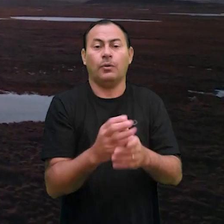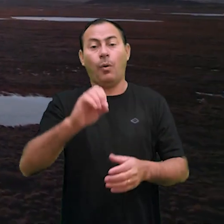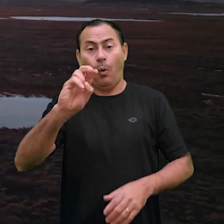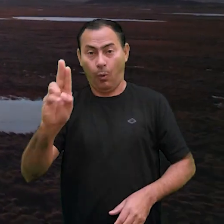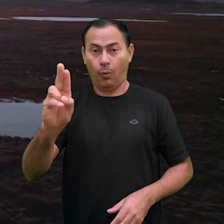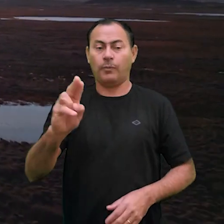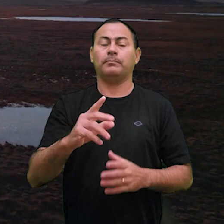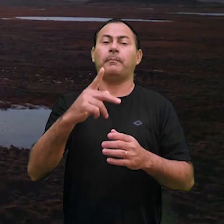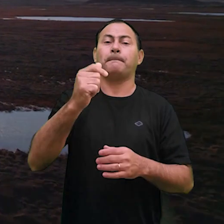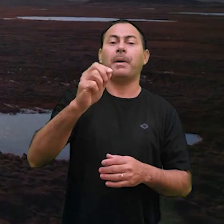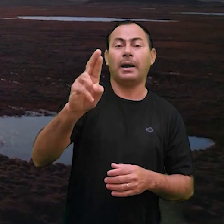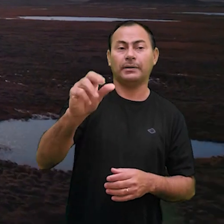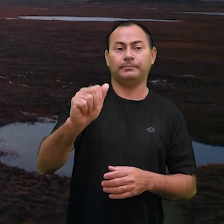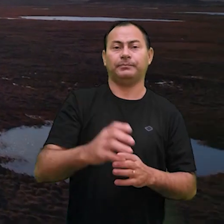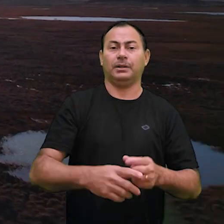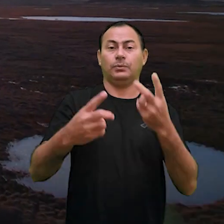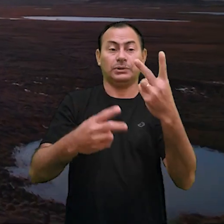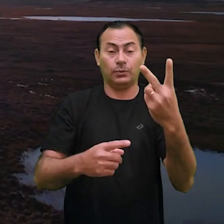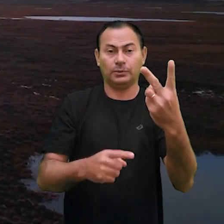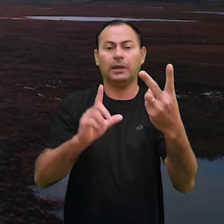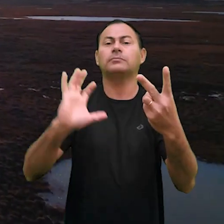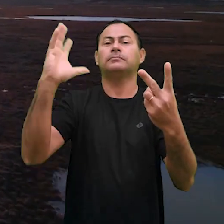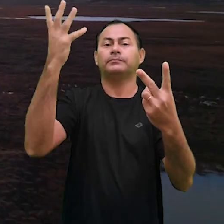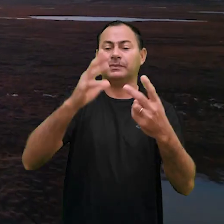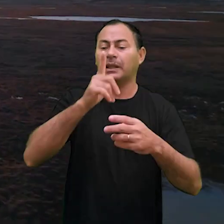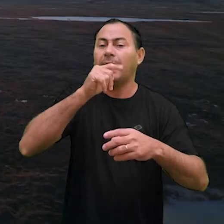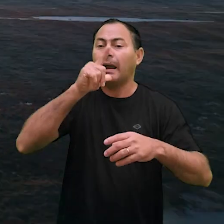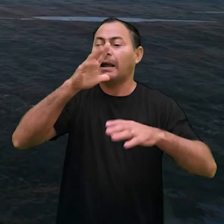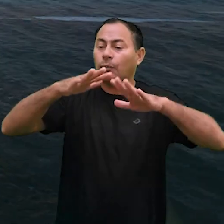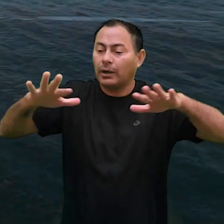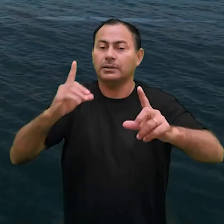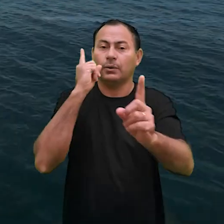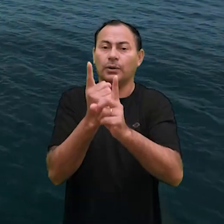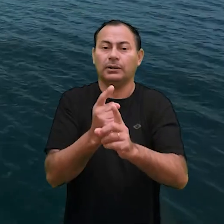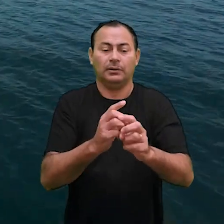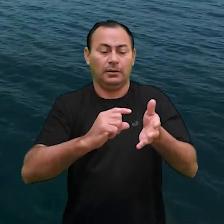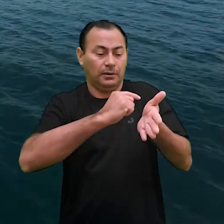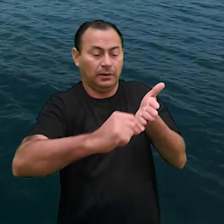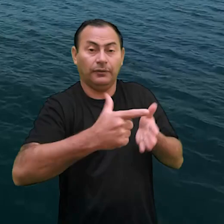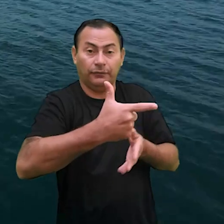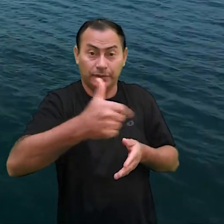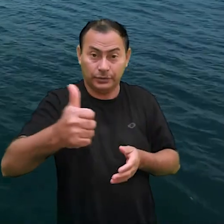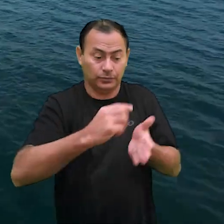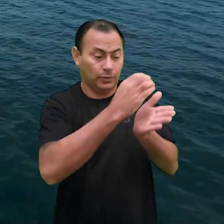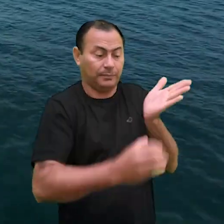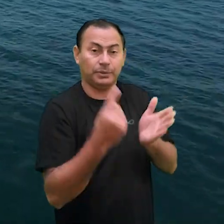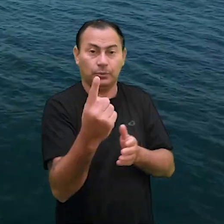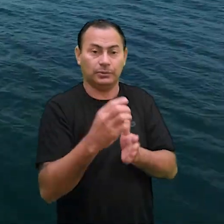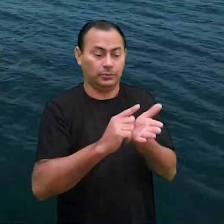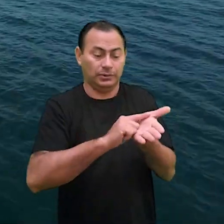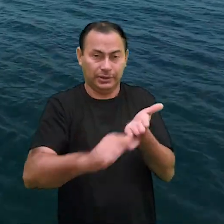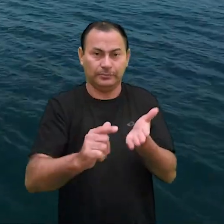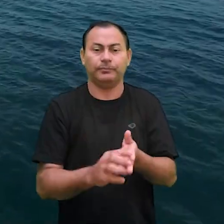daquele primeiro ato de criação, ou bara. O segundo ato de criação acontece na água e é encontrado no verso